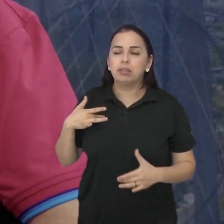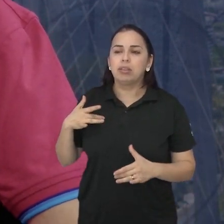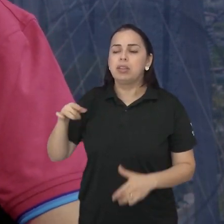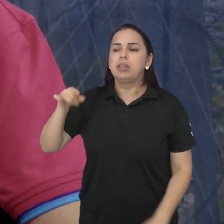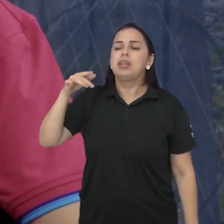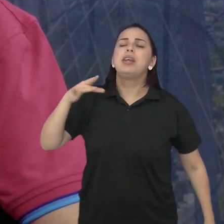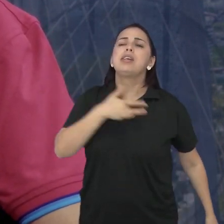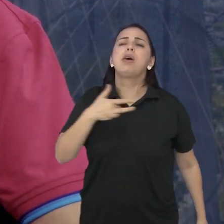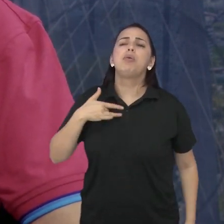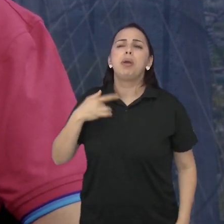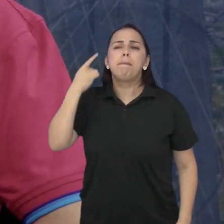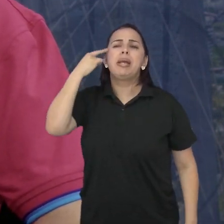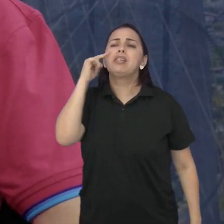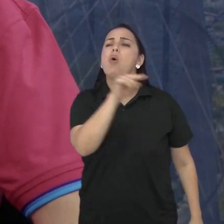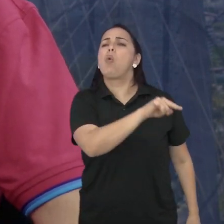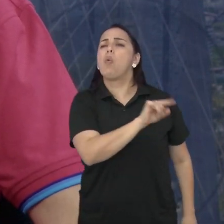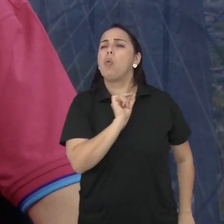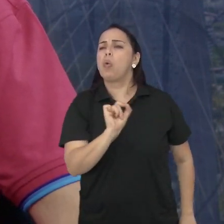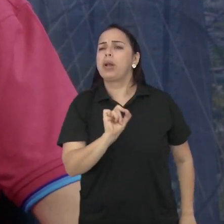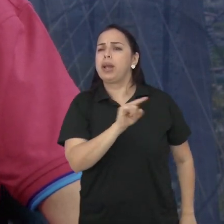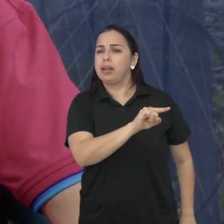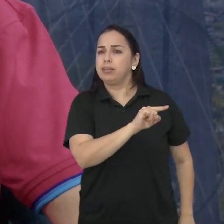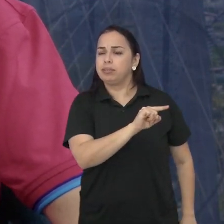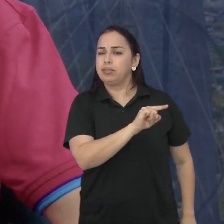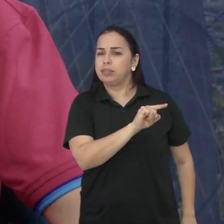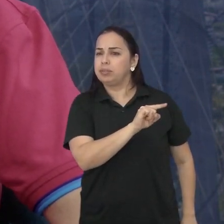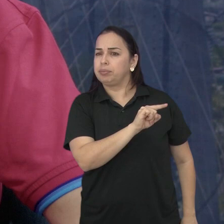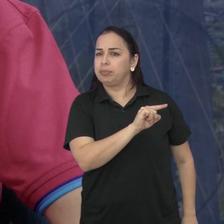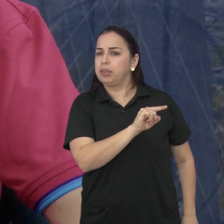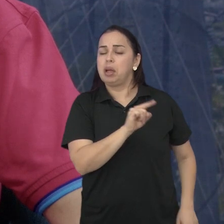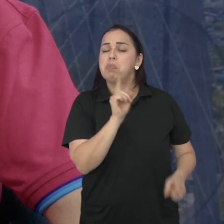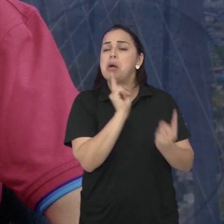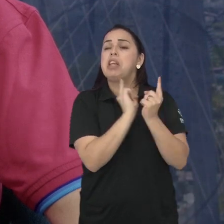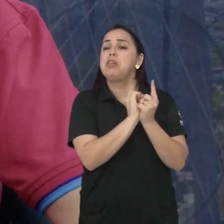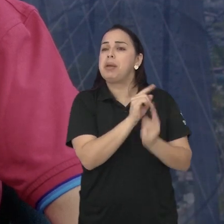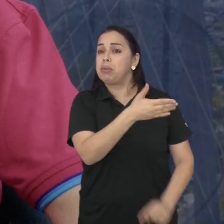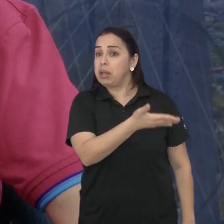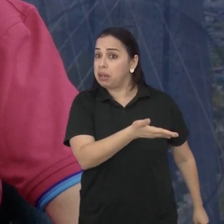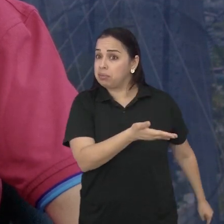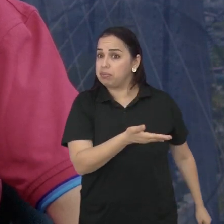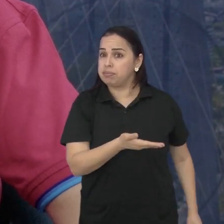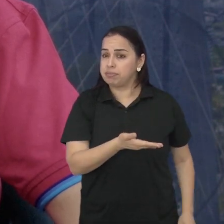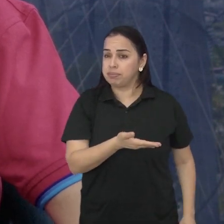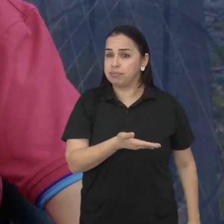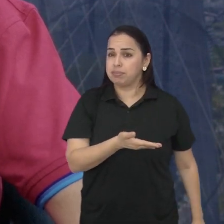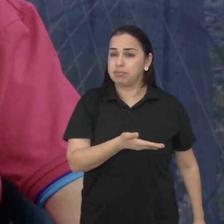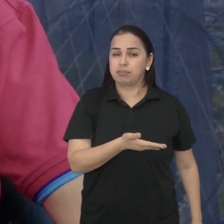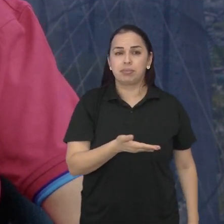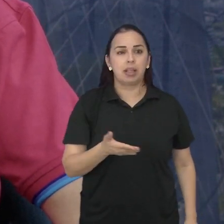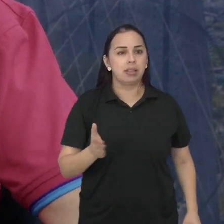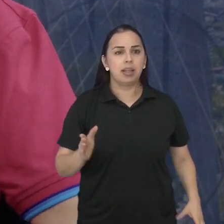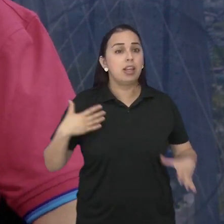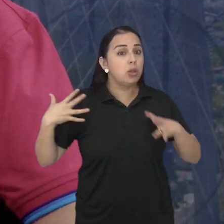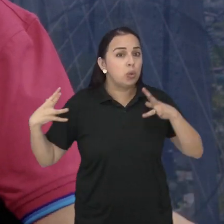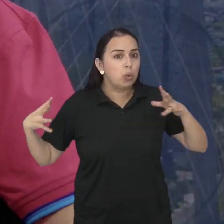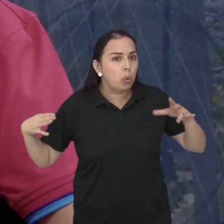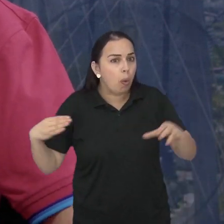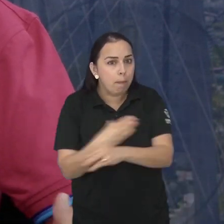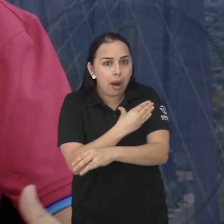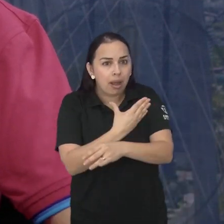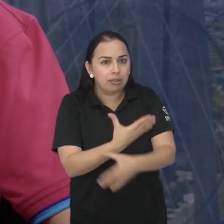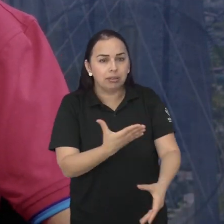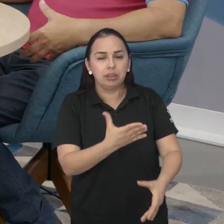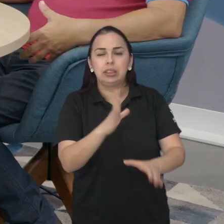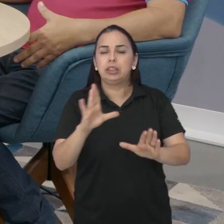tem pensado nos aspectos de saúde mental para atendimento da população em situação de rua, dos agravos? Integrada, né? Integrar